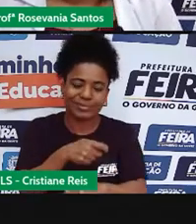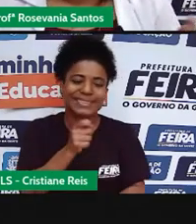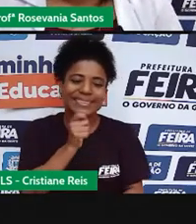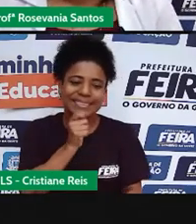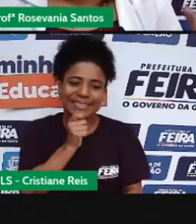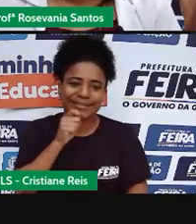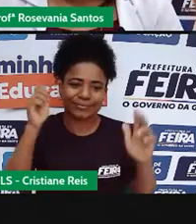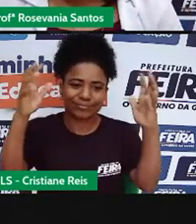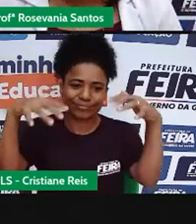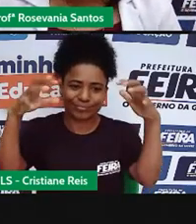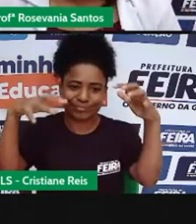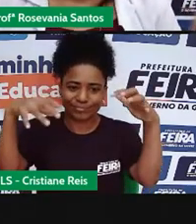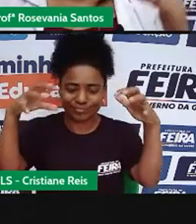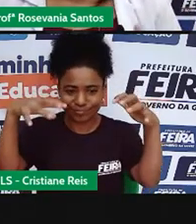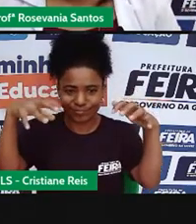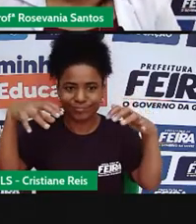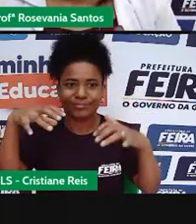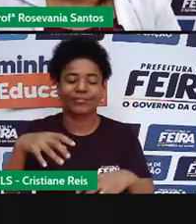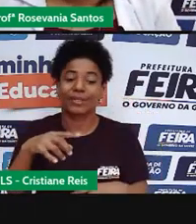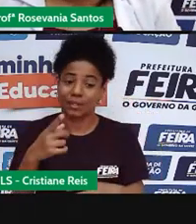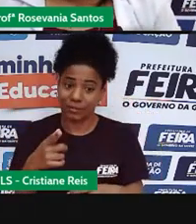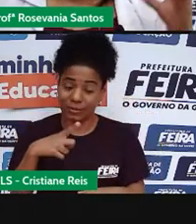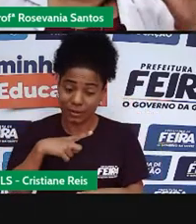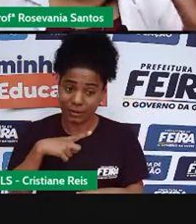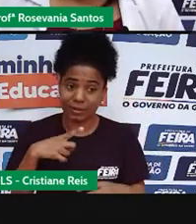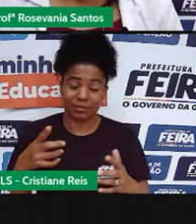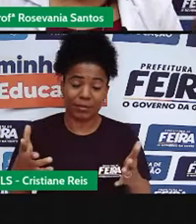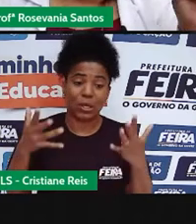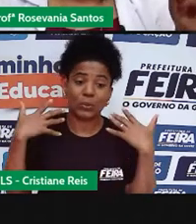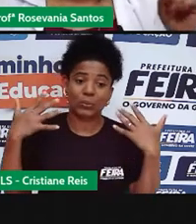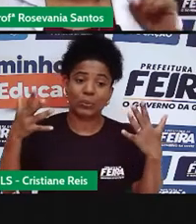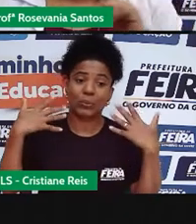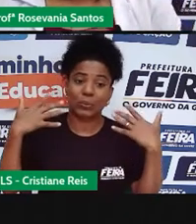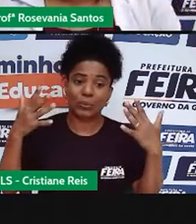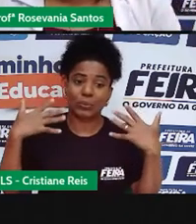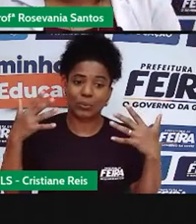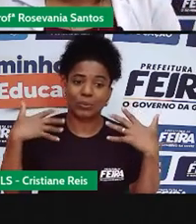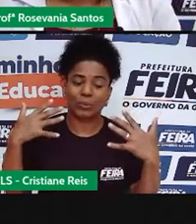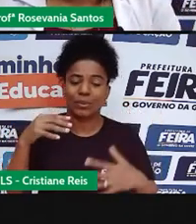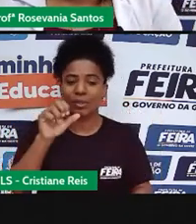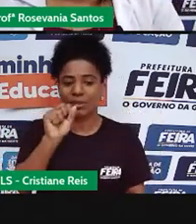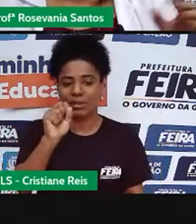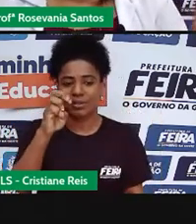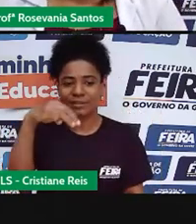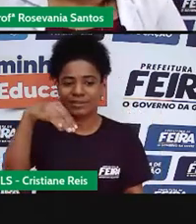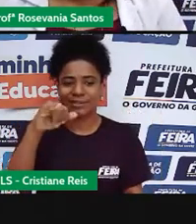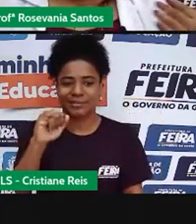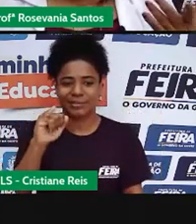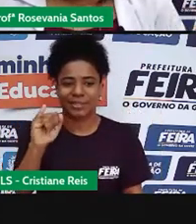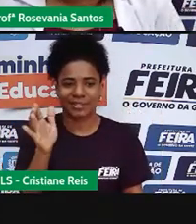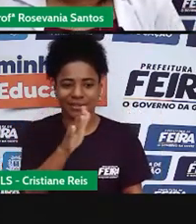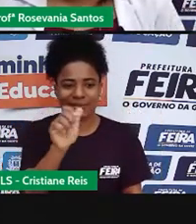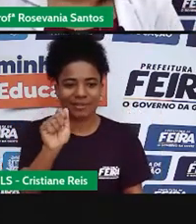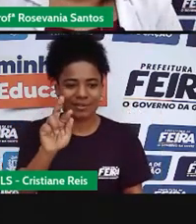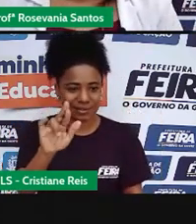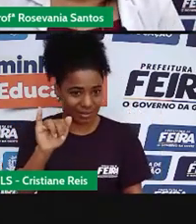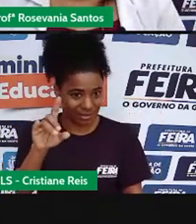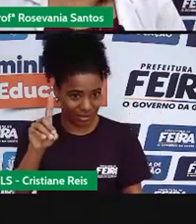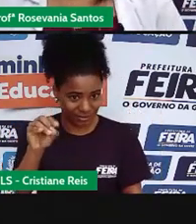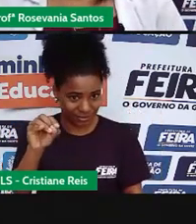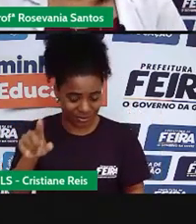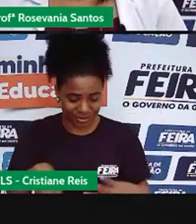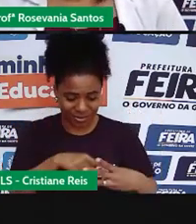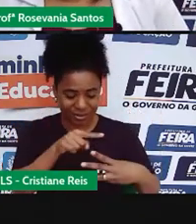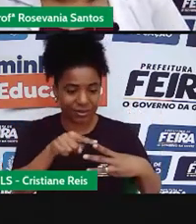ele de semiárido, tropical semiárido. Perceba, já estudamos o tropical equatorial, o tropical típico,